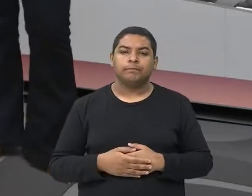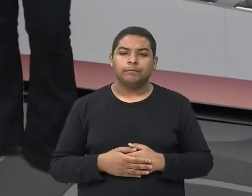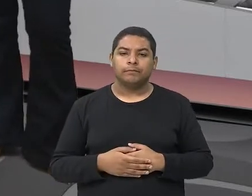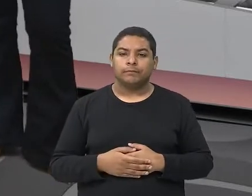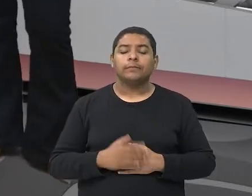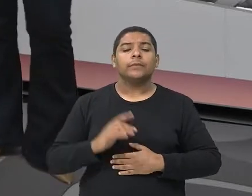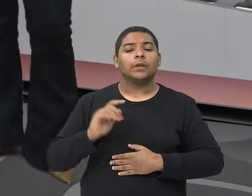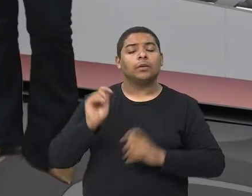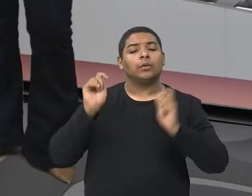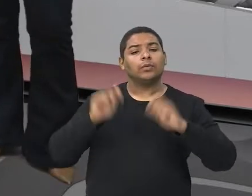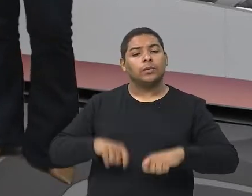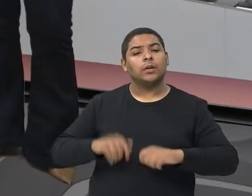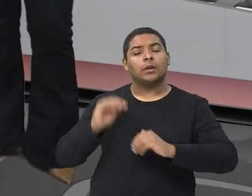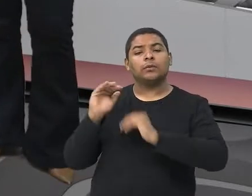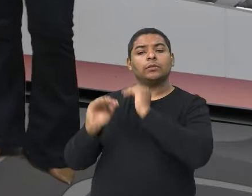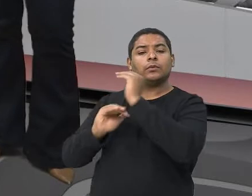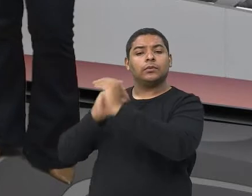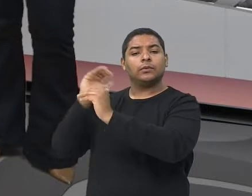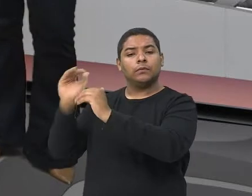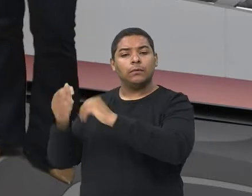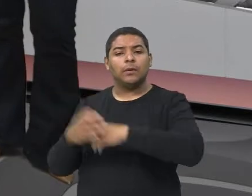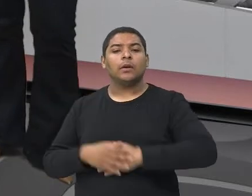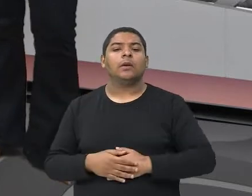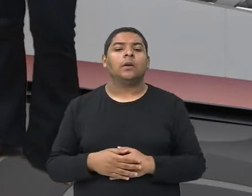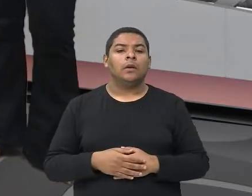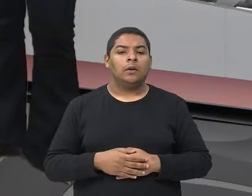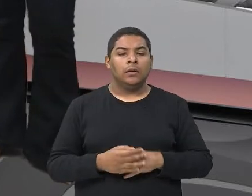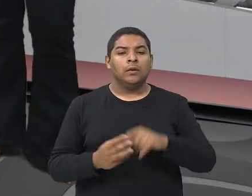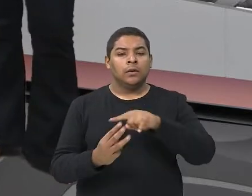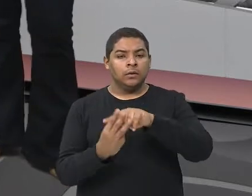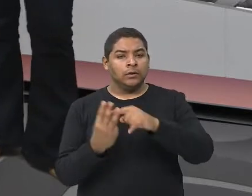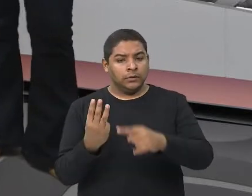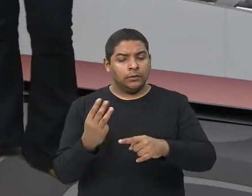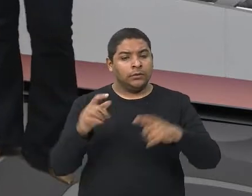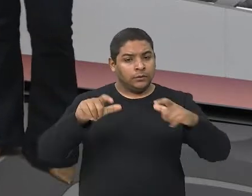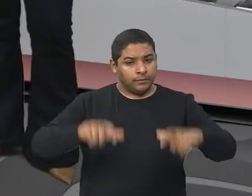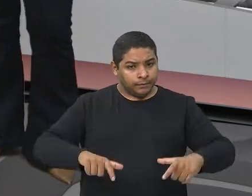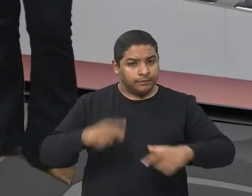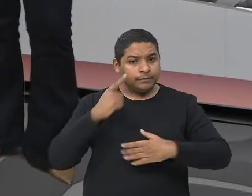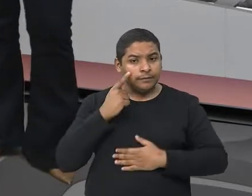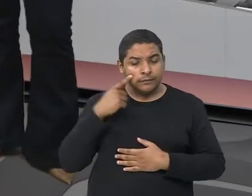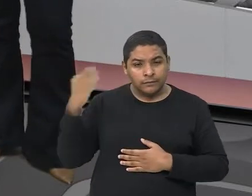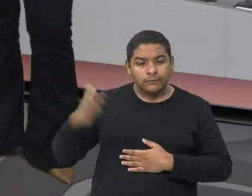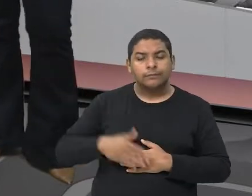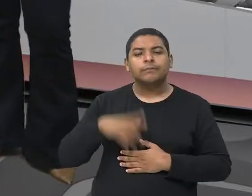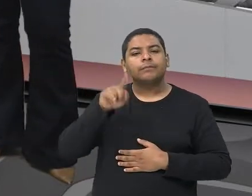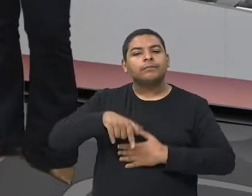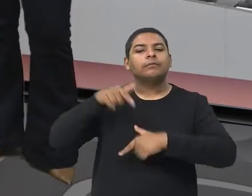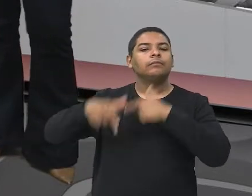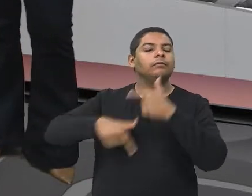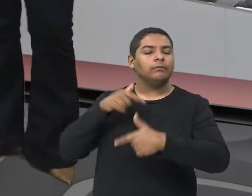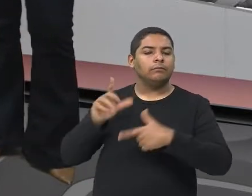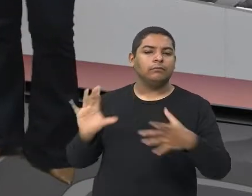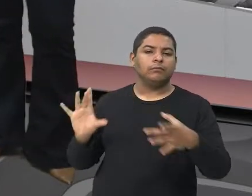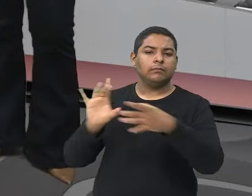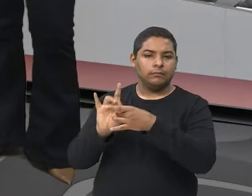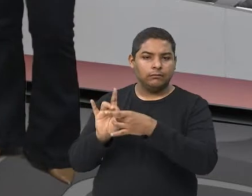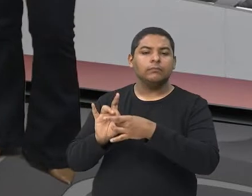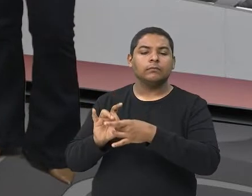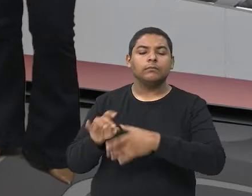desenvolvendo, tanto em Papua Nova Guiné, Fiji e Samoa, vão ser essas atividades muito ligadas ao